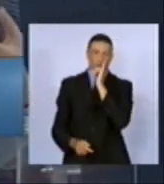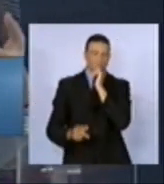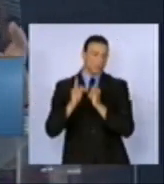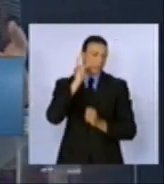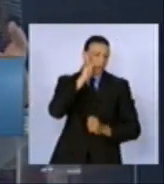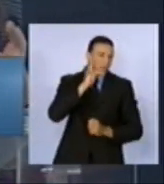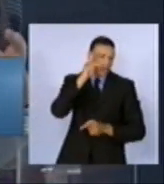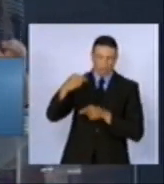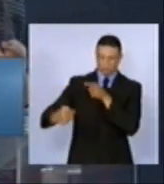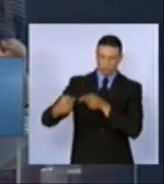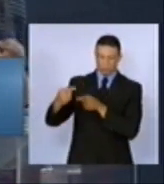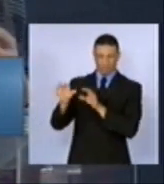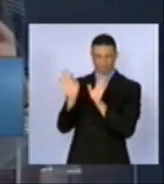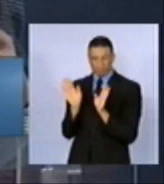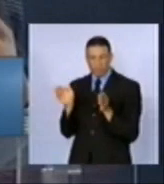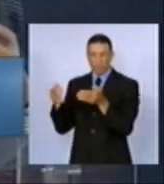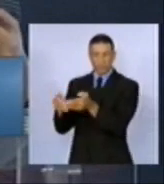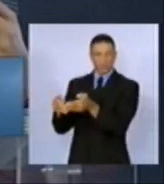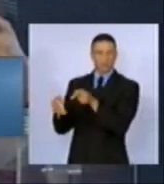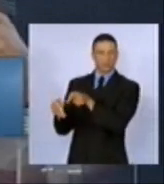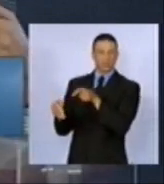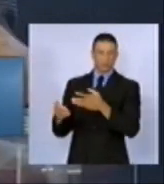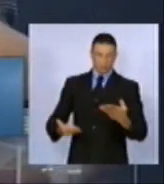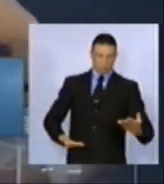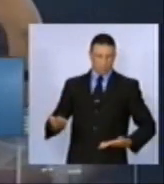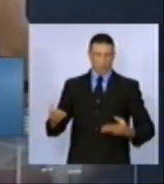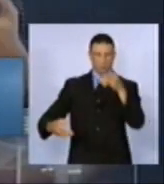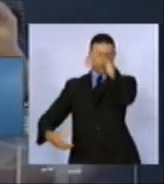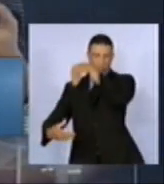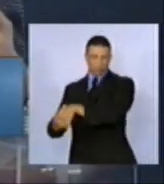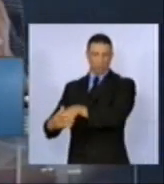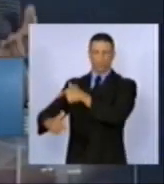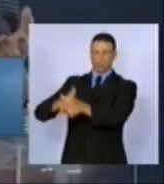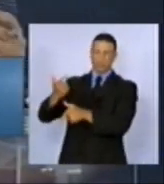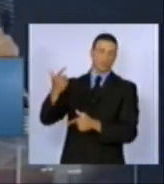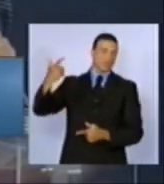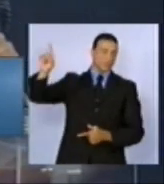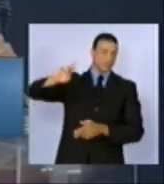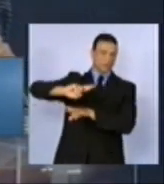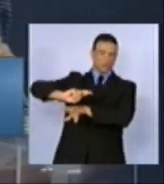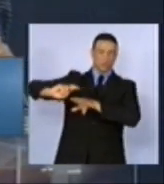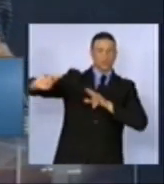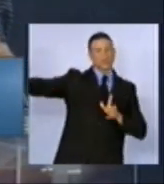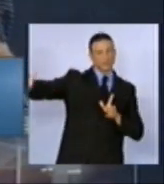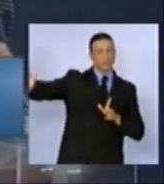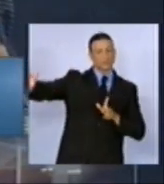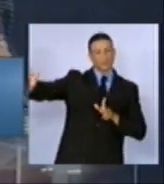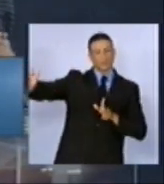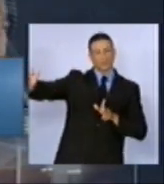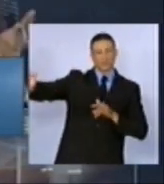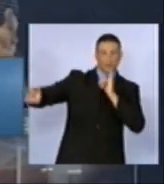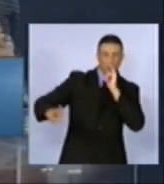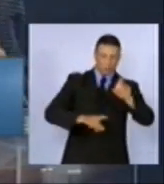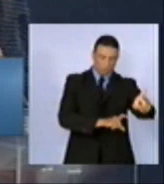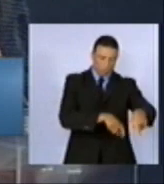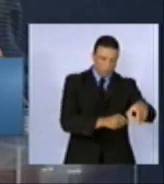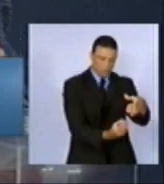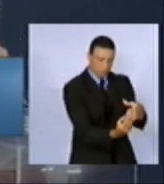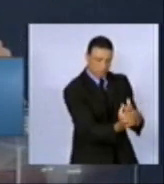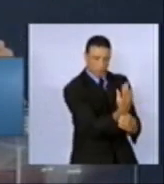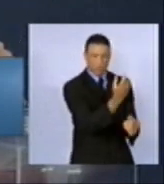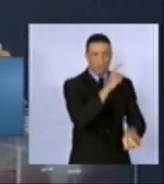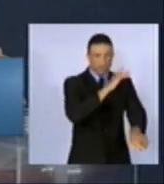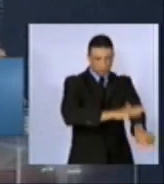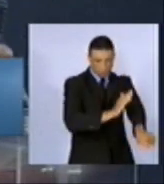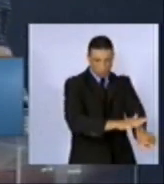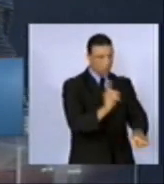pública específica eh paraa locação desses Trabalhadores em outras atividades que não a a a plantação plantio e colheita